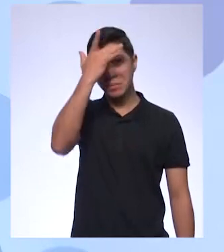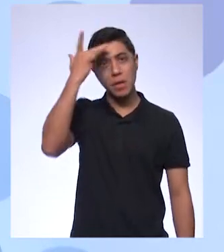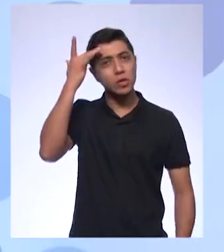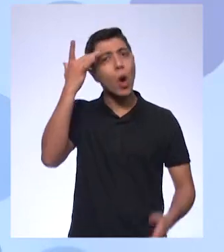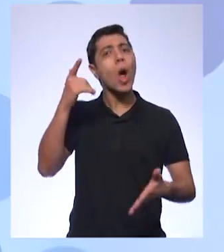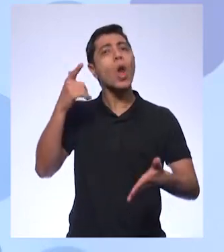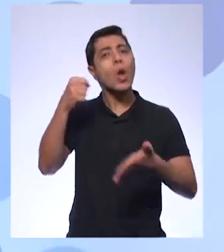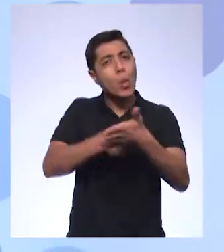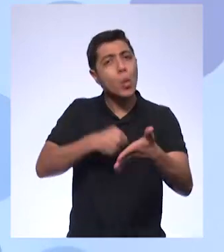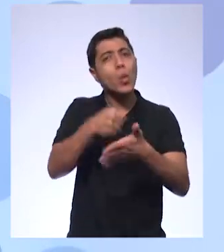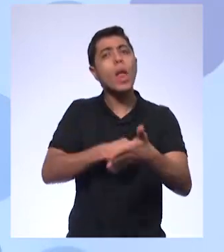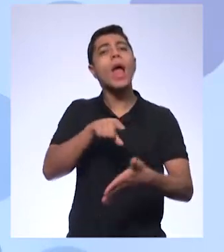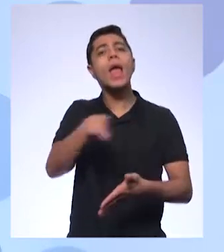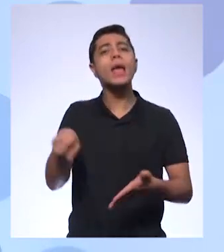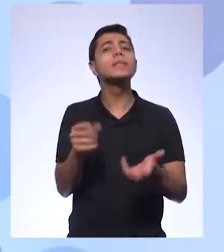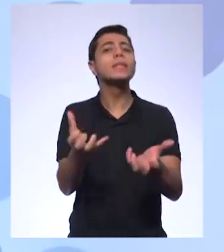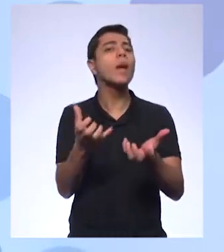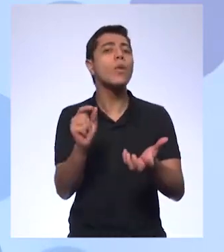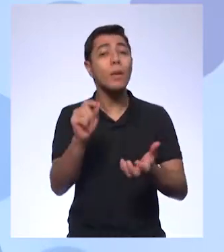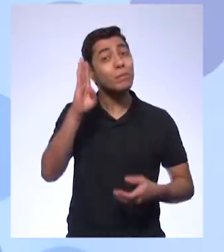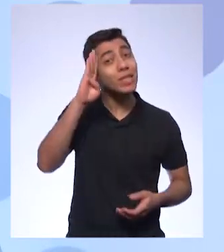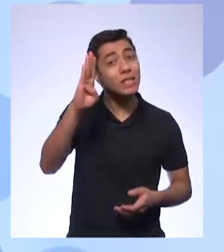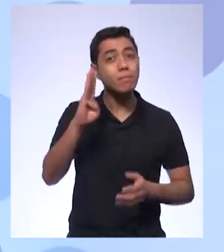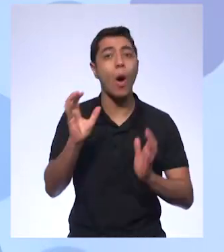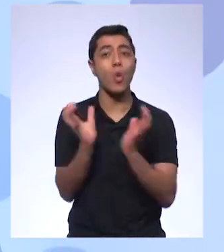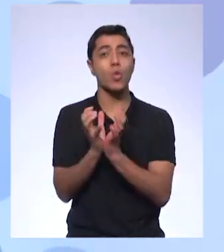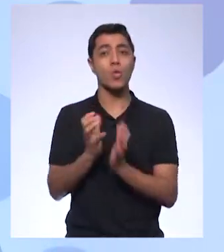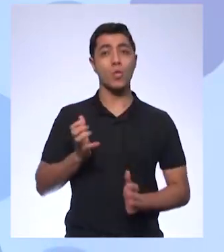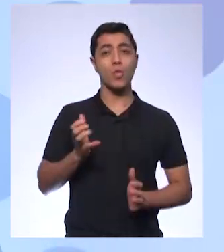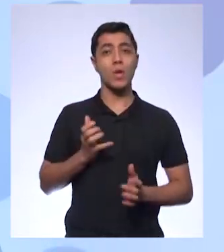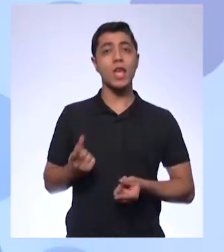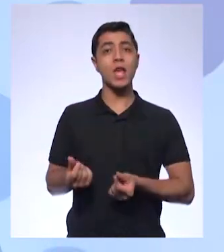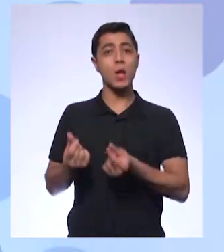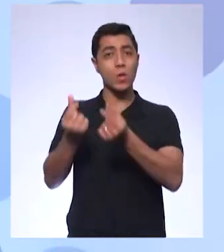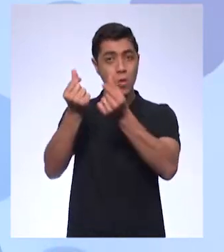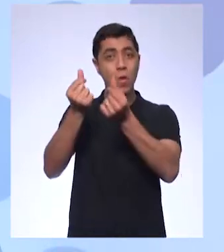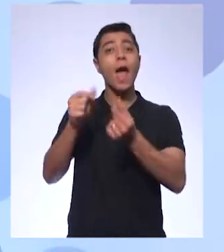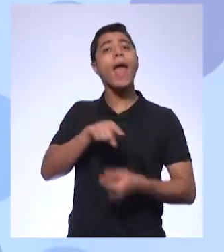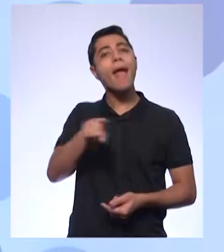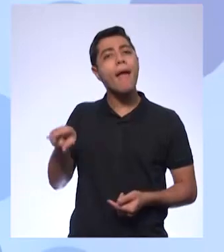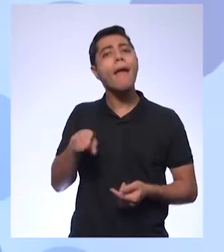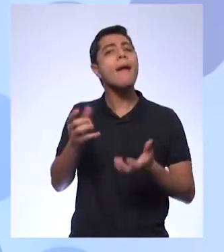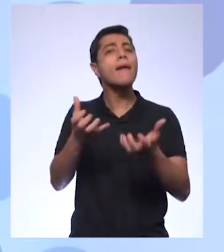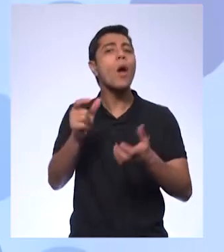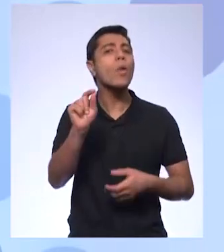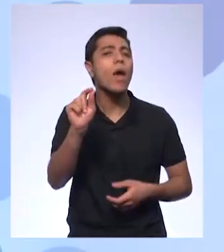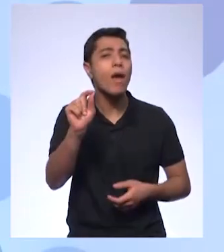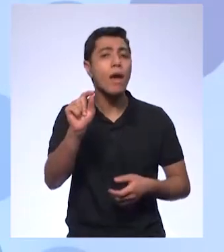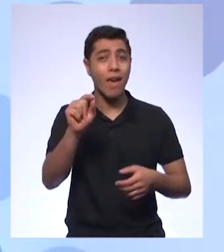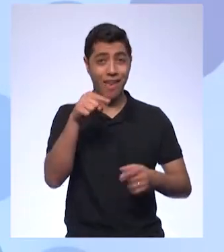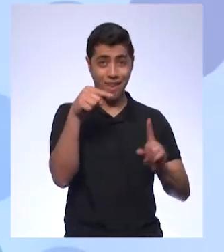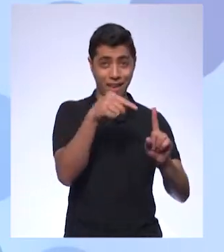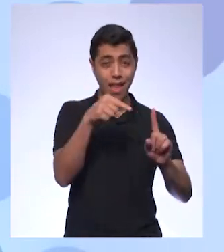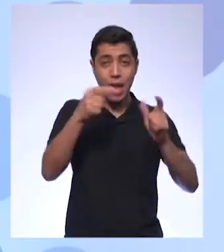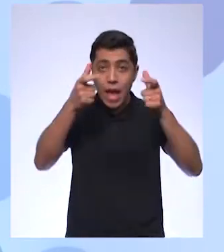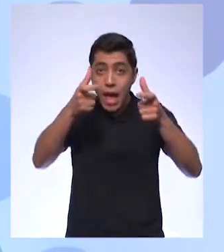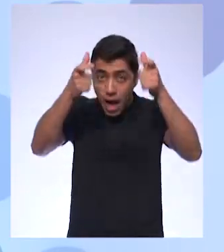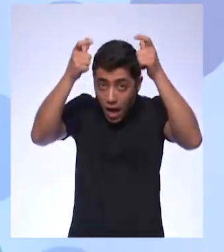que eram representantes da burguesia, era ter um menor controle, né, do rei sobre as